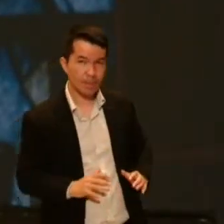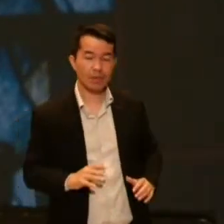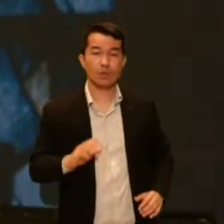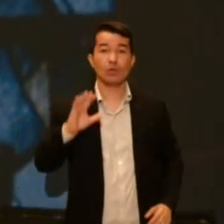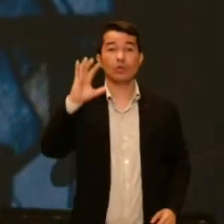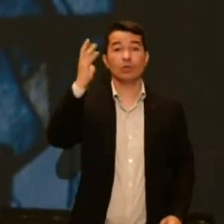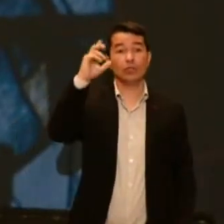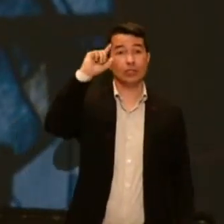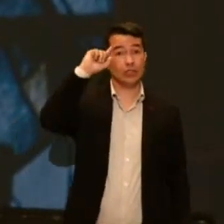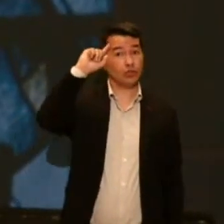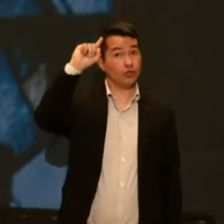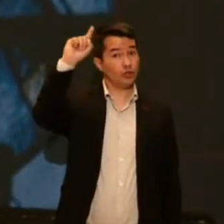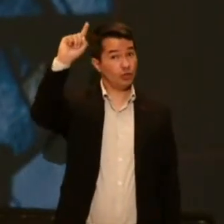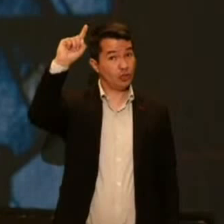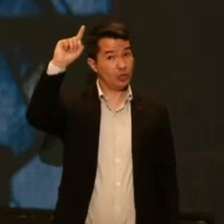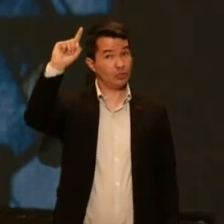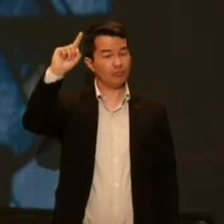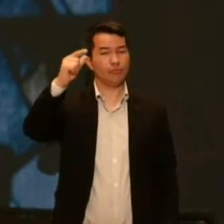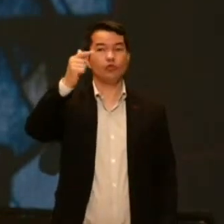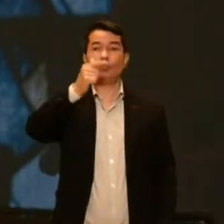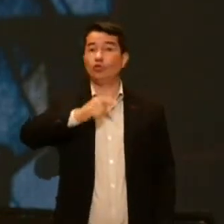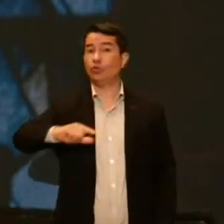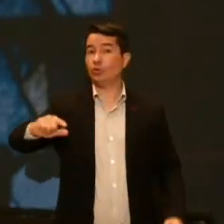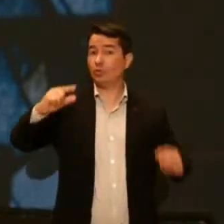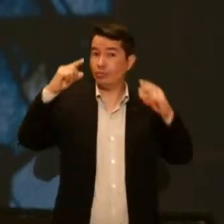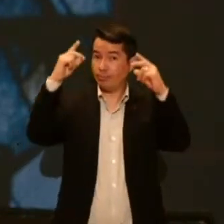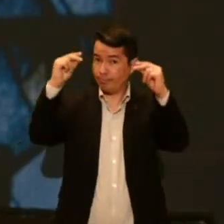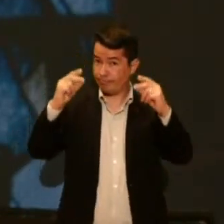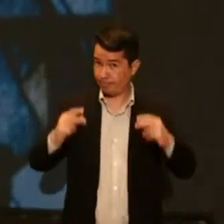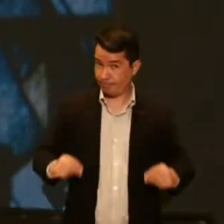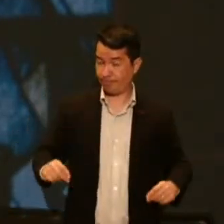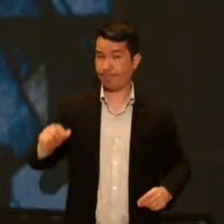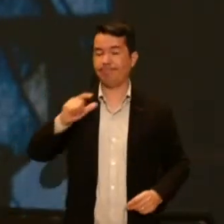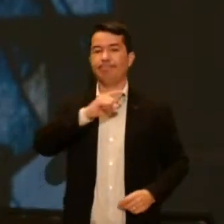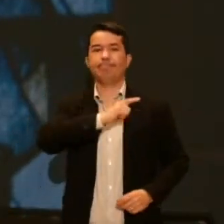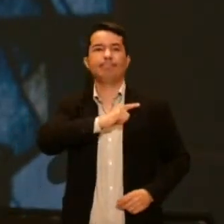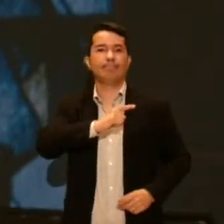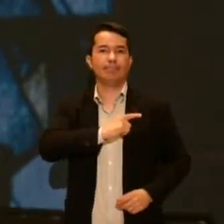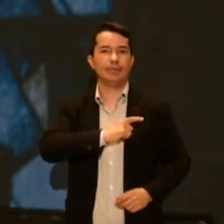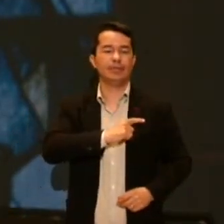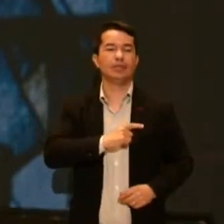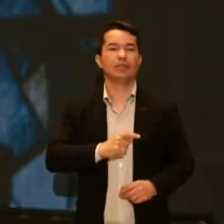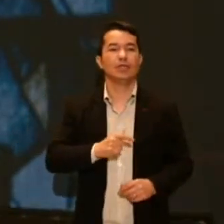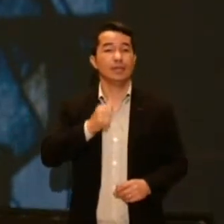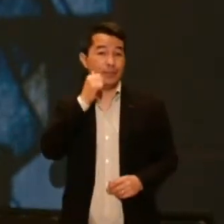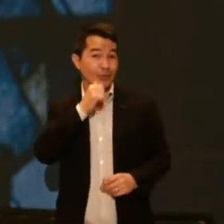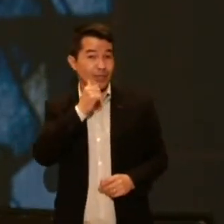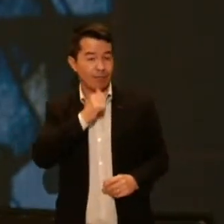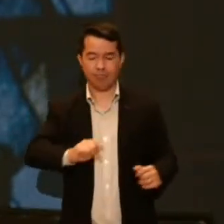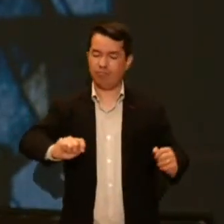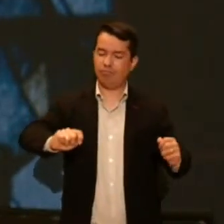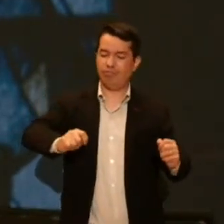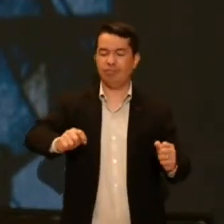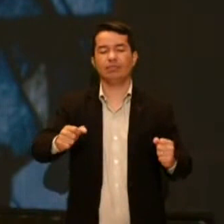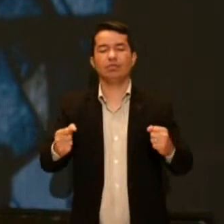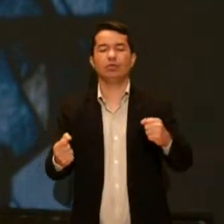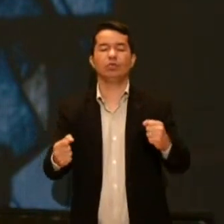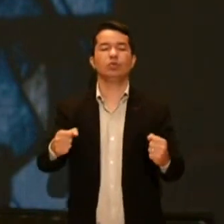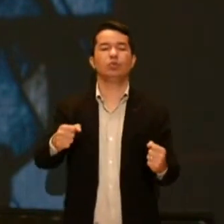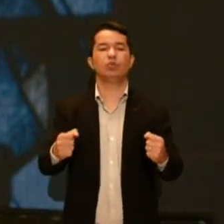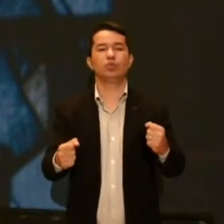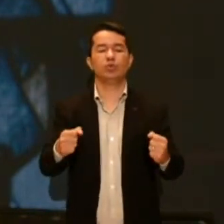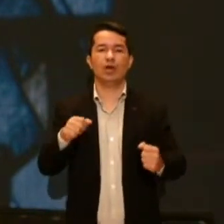das cerimônias que se praticavam naquele lugar, ela pegou o seu carro e foi na direção